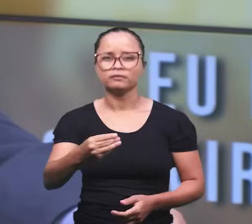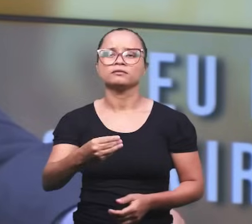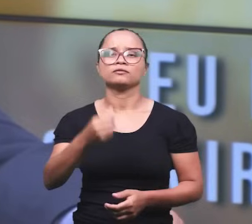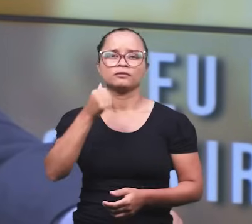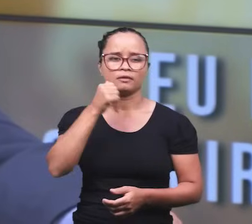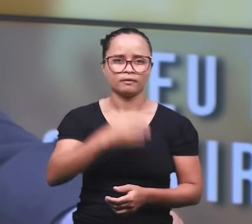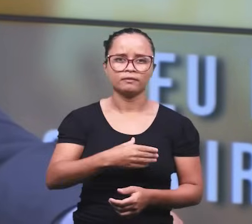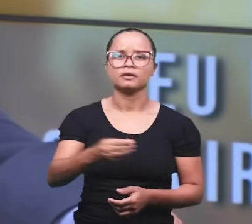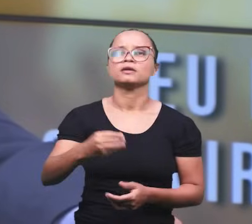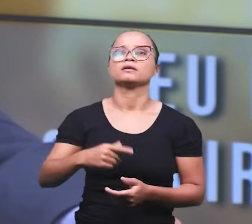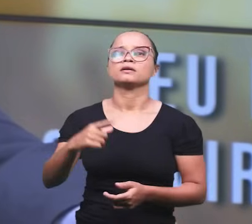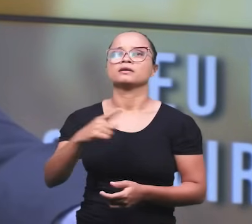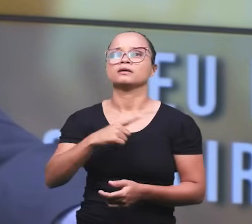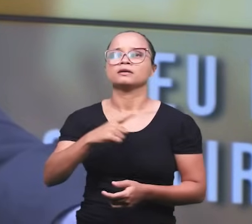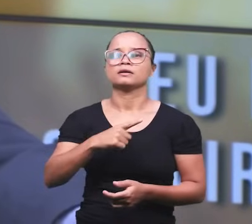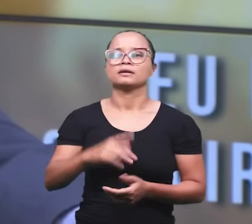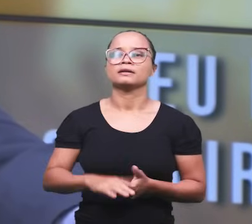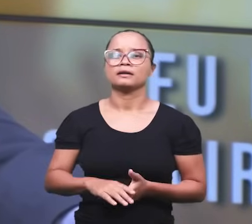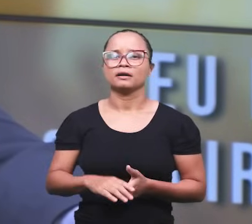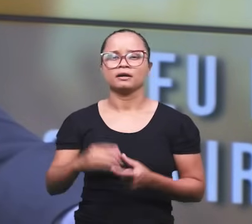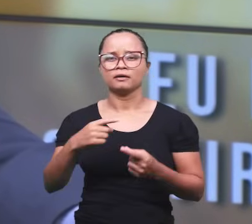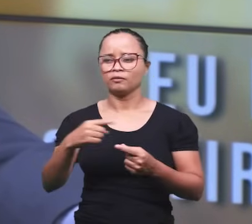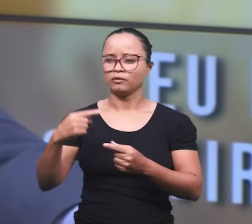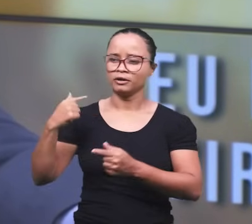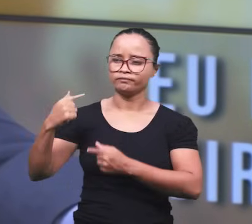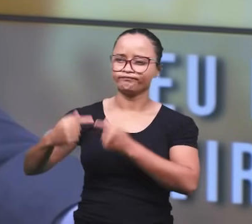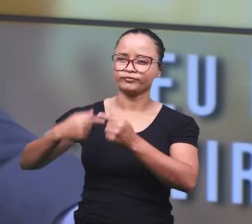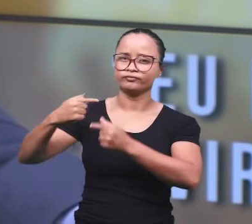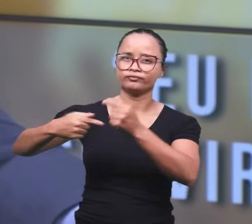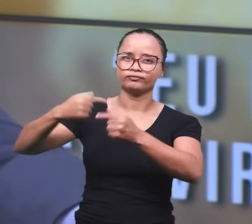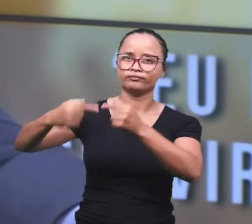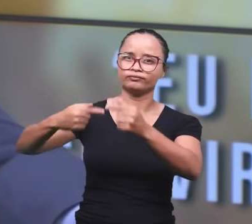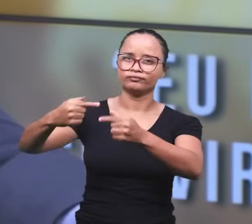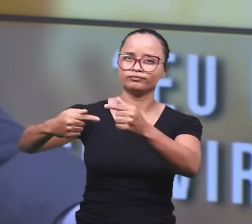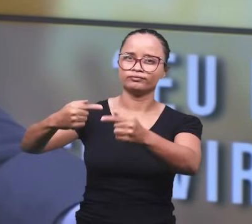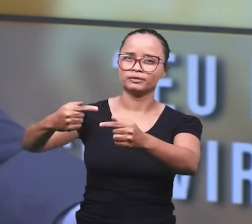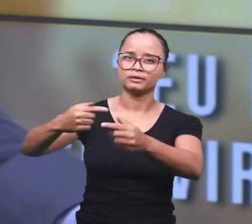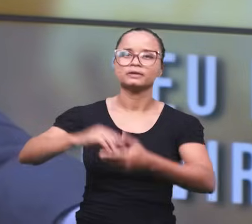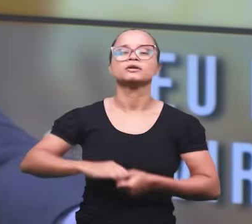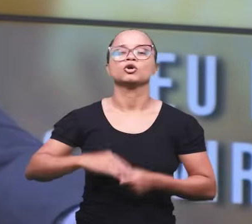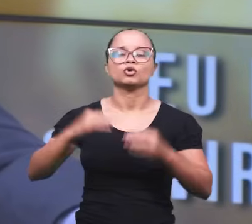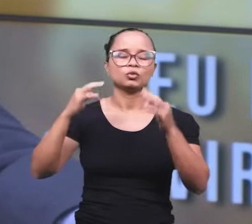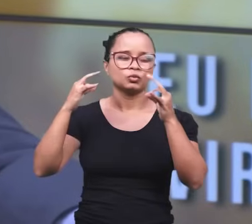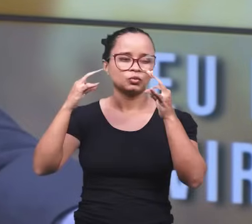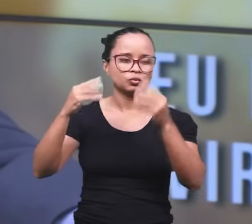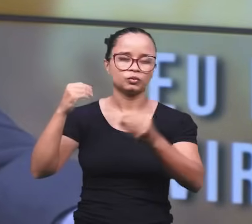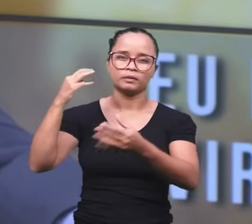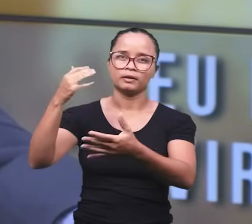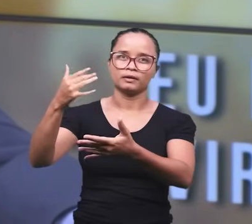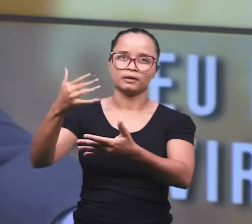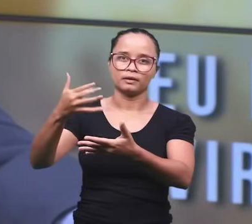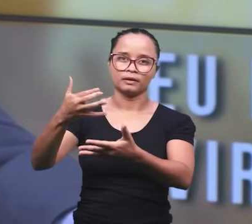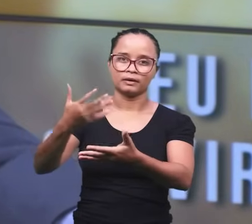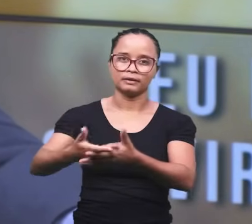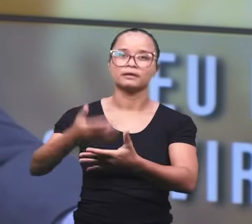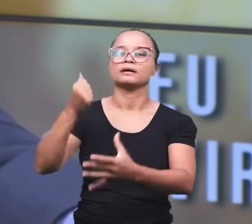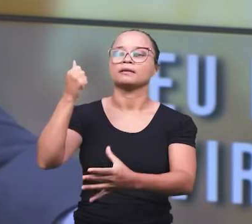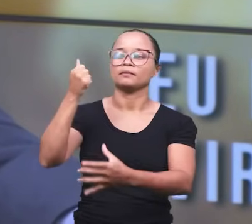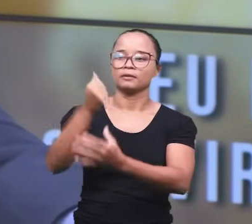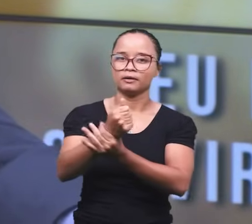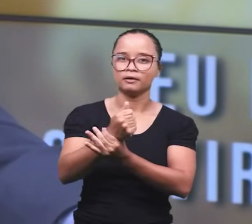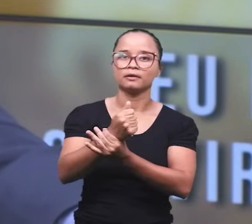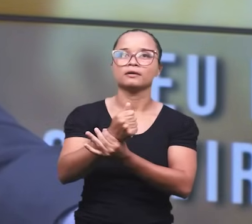e filhas e dali veio sete veio enus né e veio toda a a a descendência até